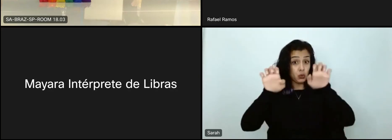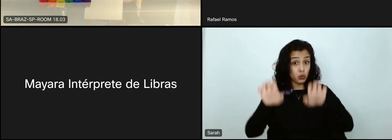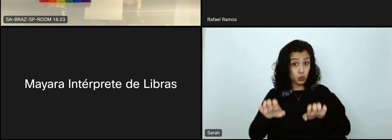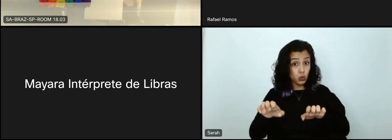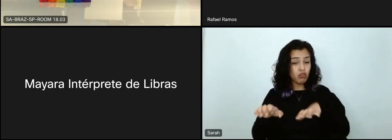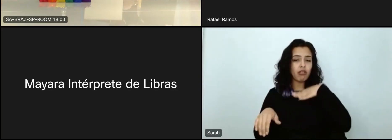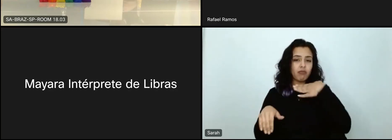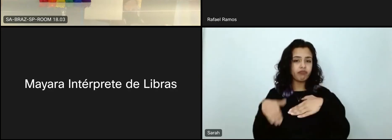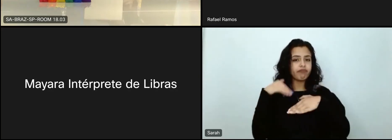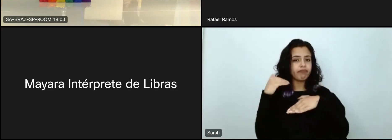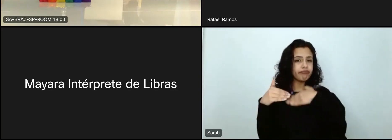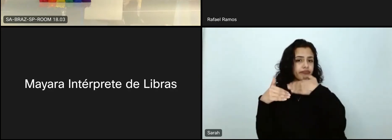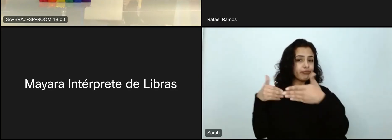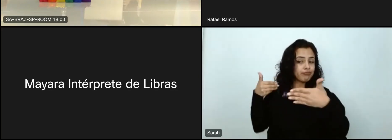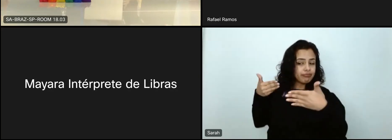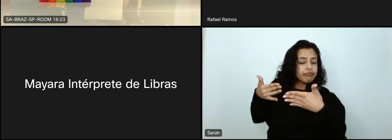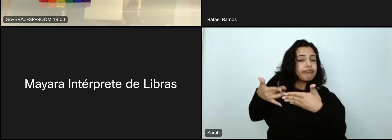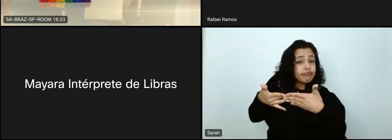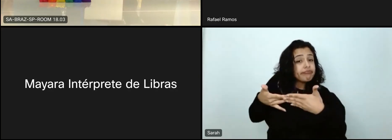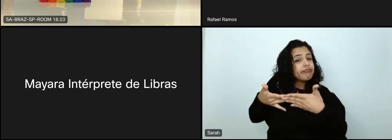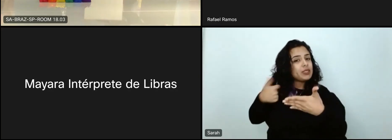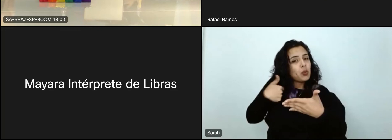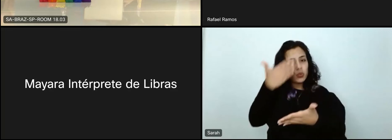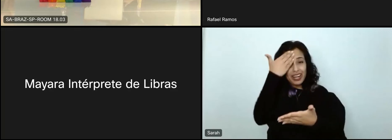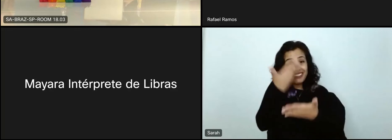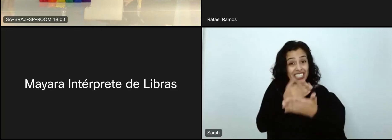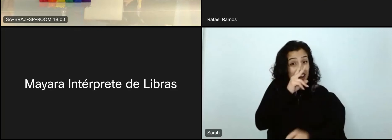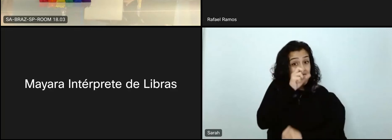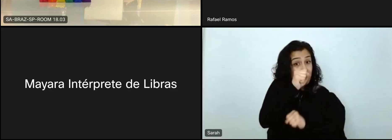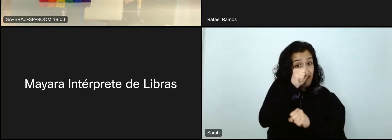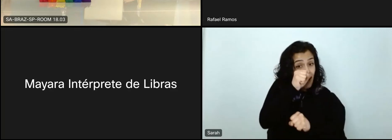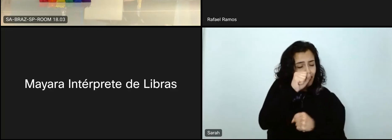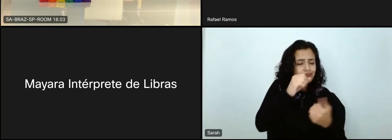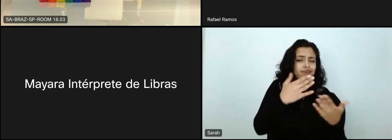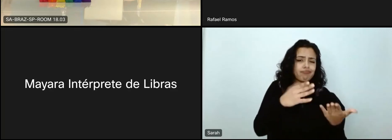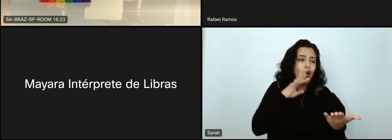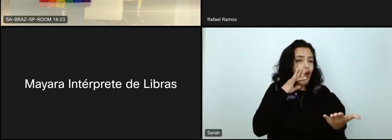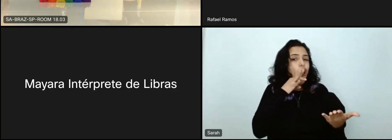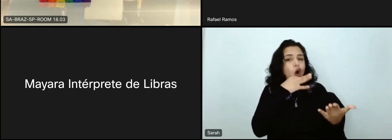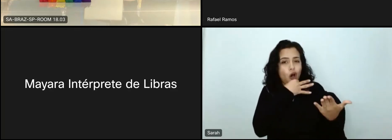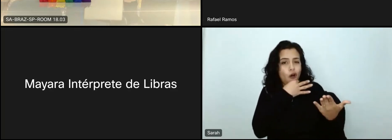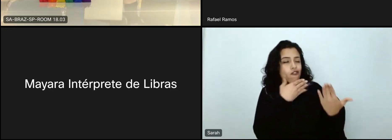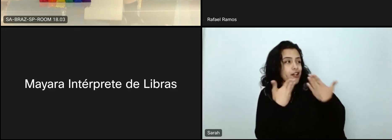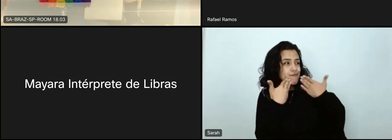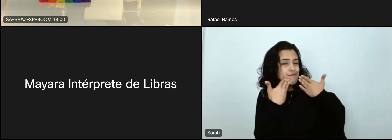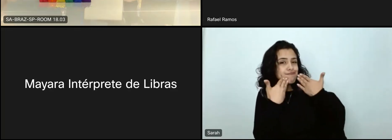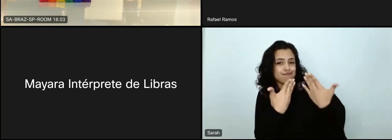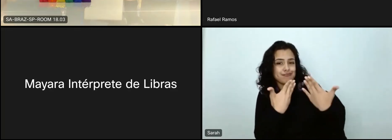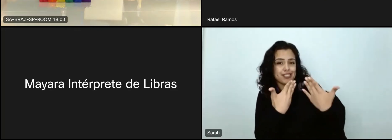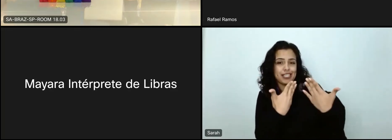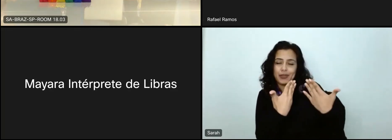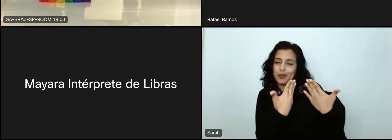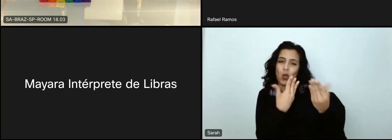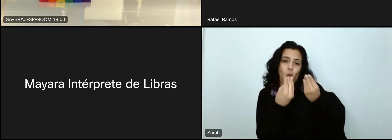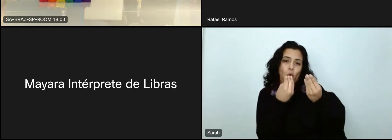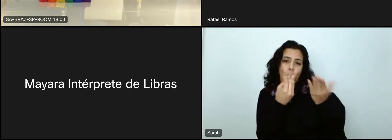construída, ela está muito forte, né? E obviamente, isso cascateia aqui para a gente localmente. E eu não posso deixar de falar, e